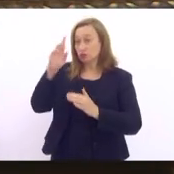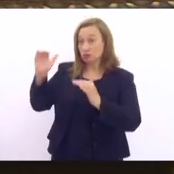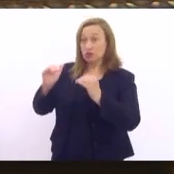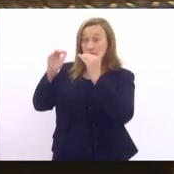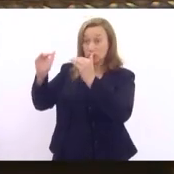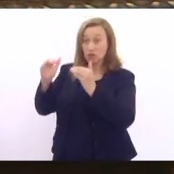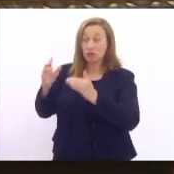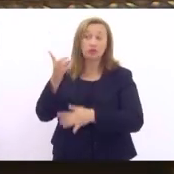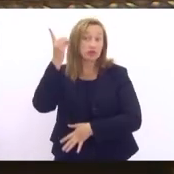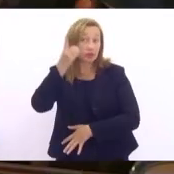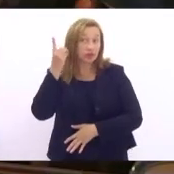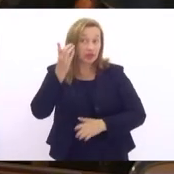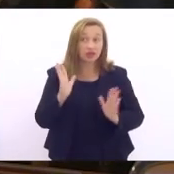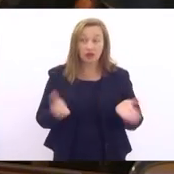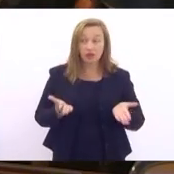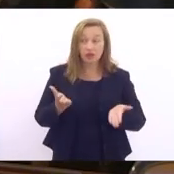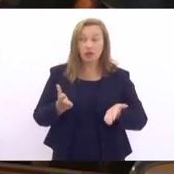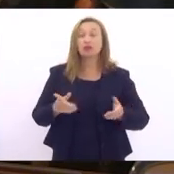sustentar a matéria.